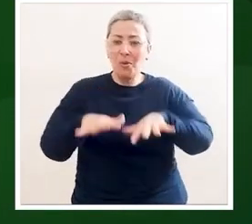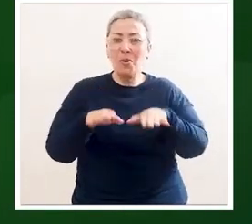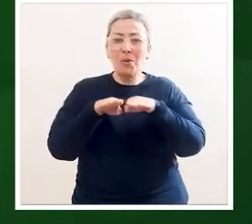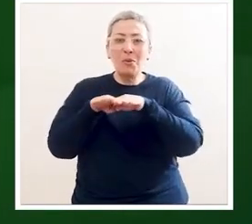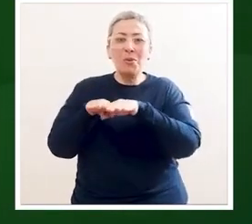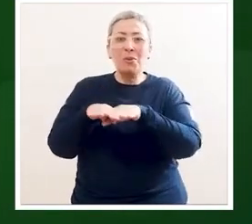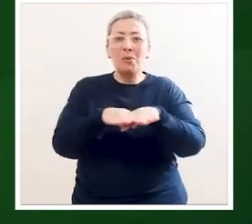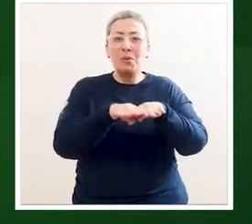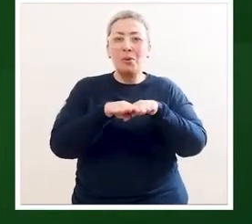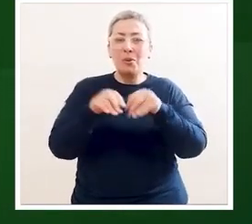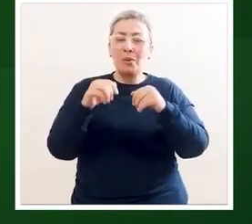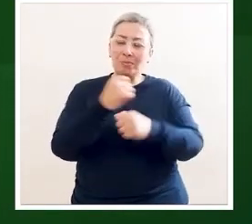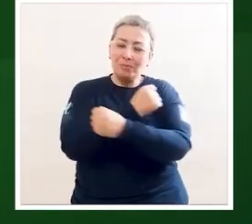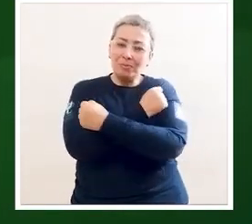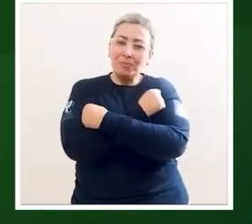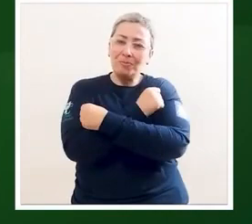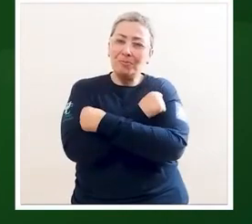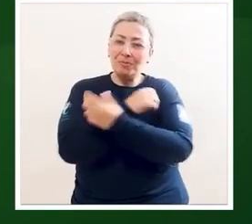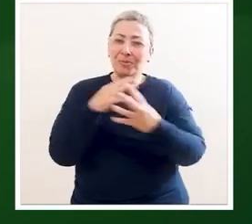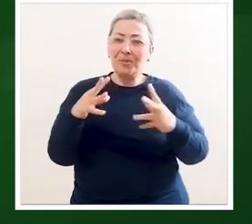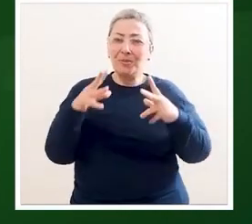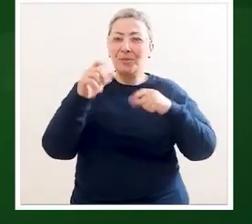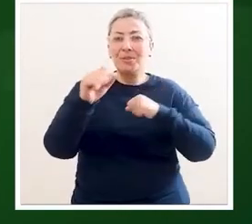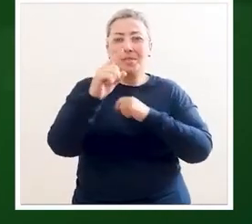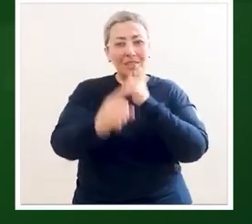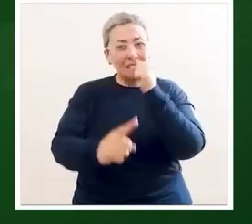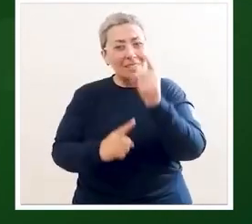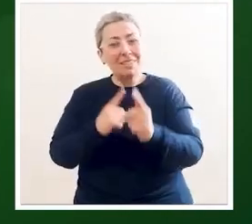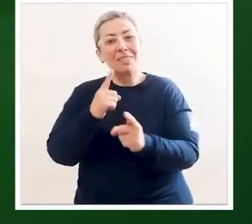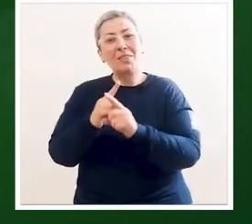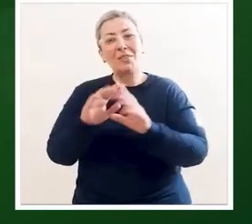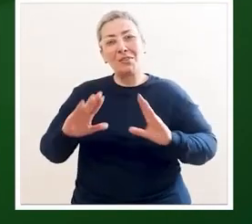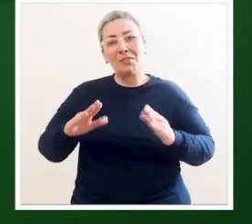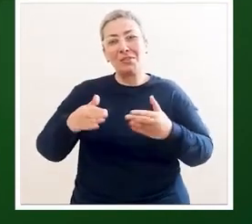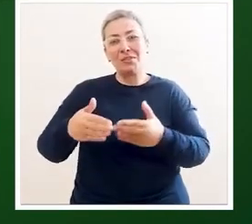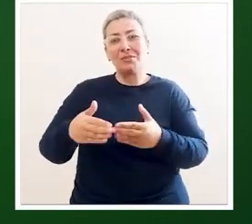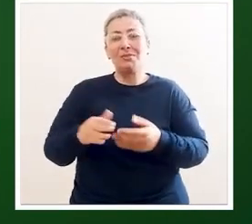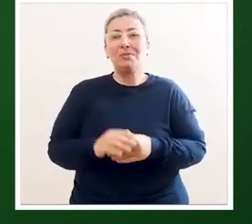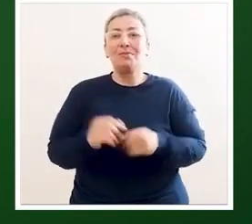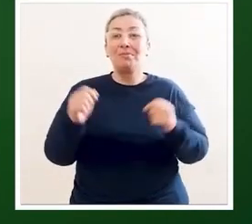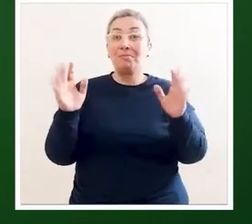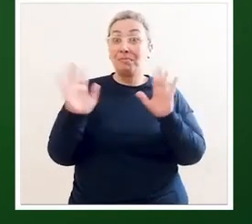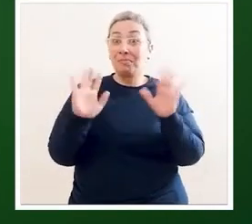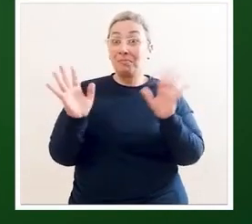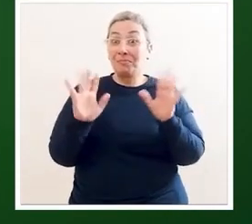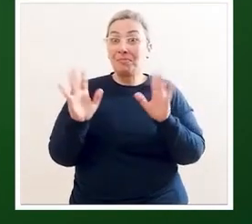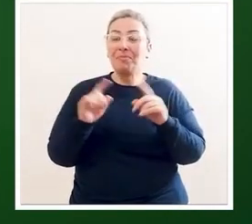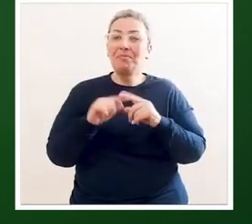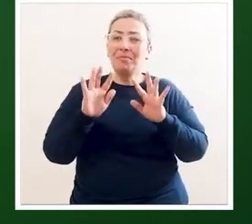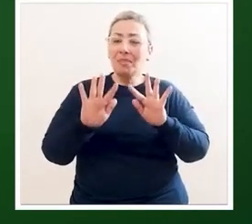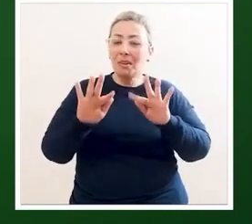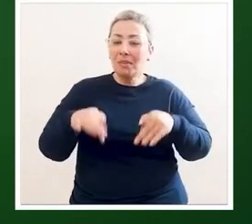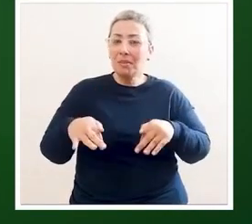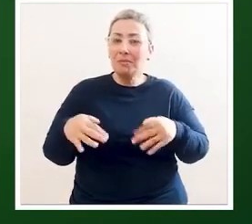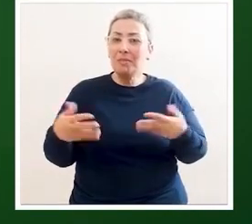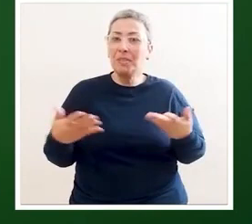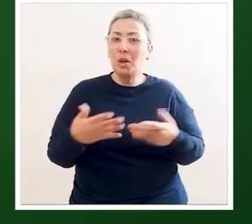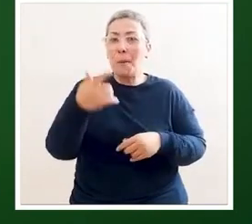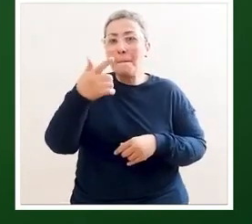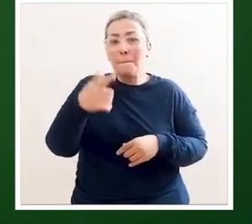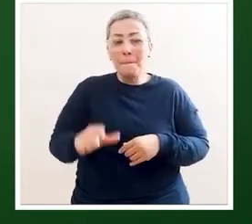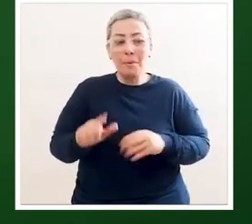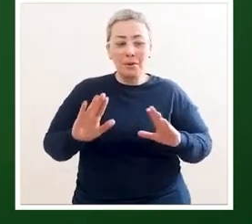inclusão e Equidade um abraço a todos e até o próximo fórum Olá estamos